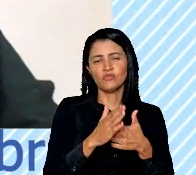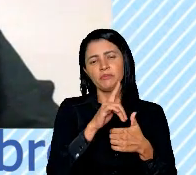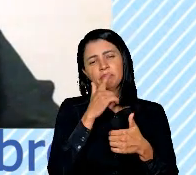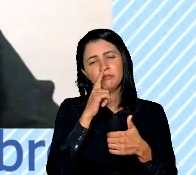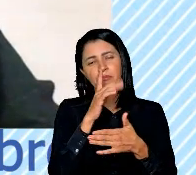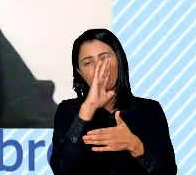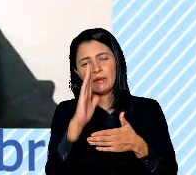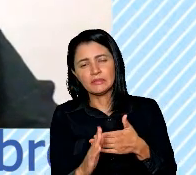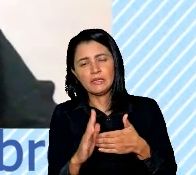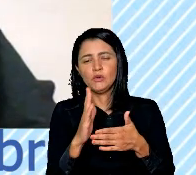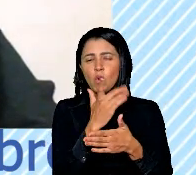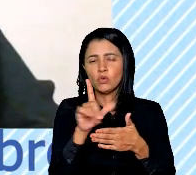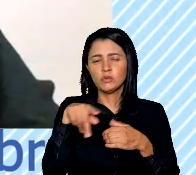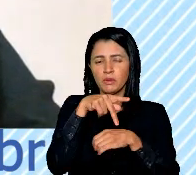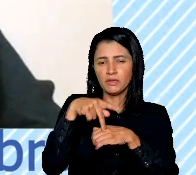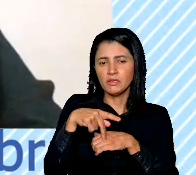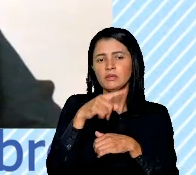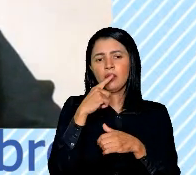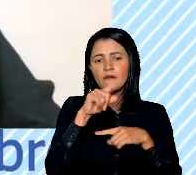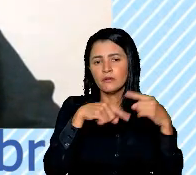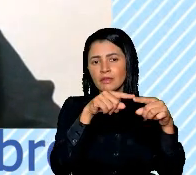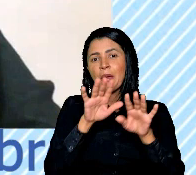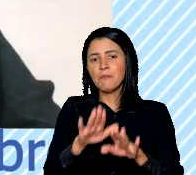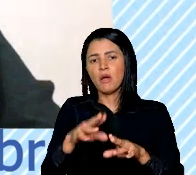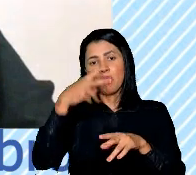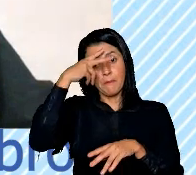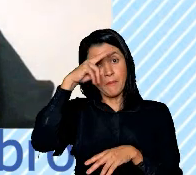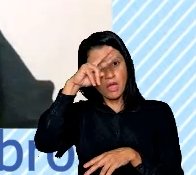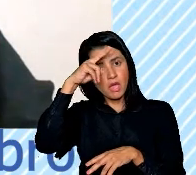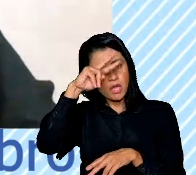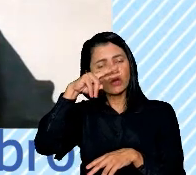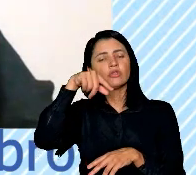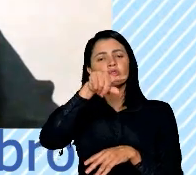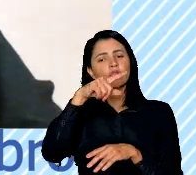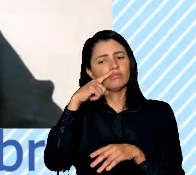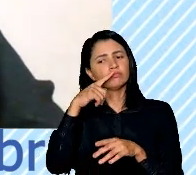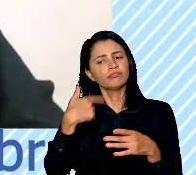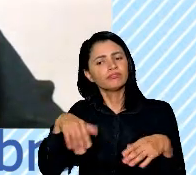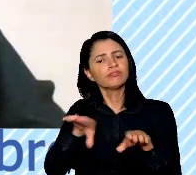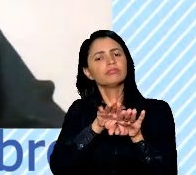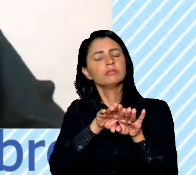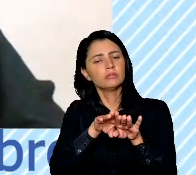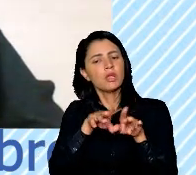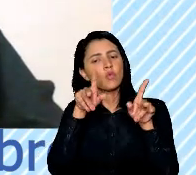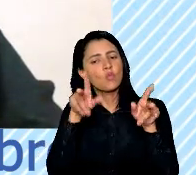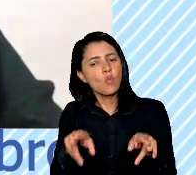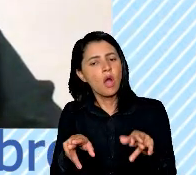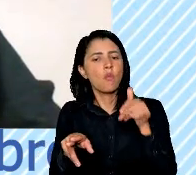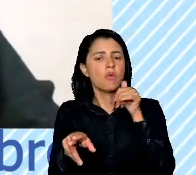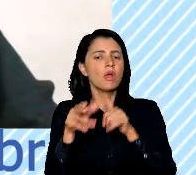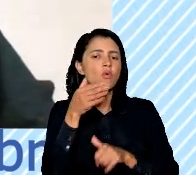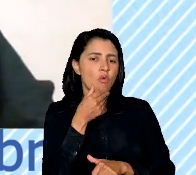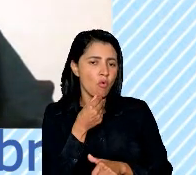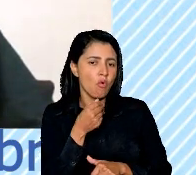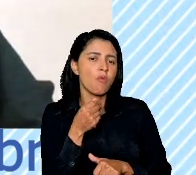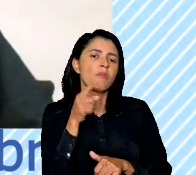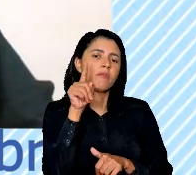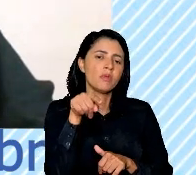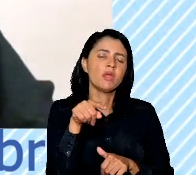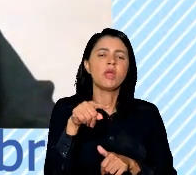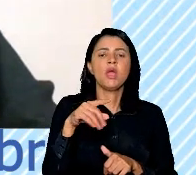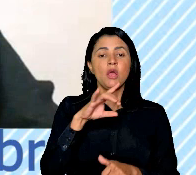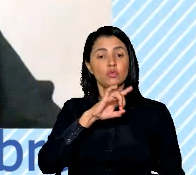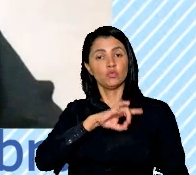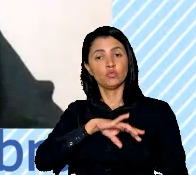encontra mais avançada. Então, no México, há previsão de paridade de assentos, né, mulheres e homens. No